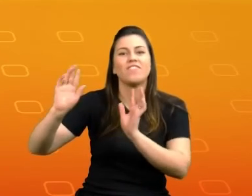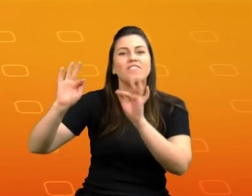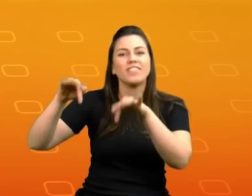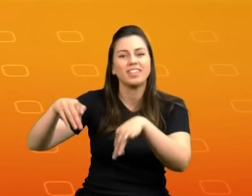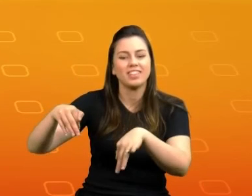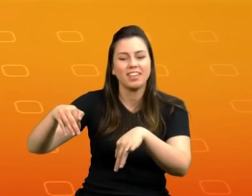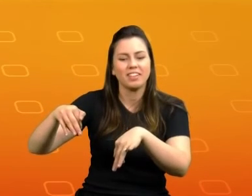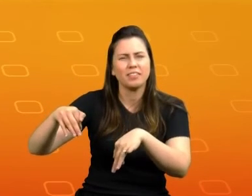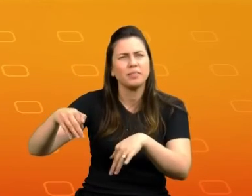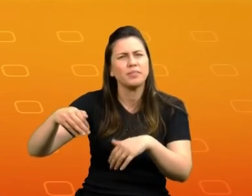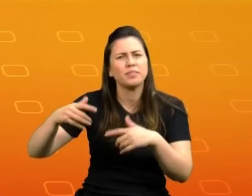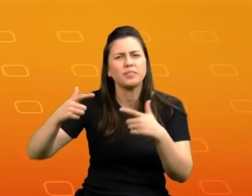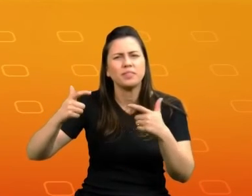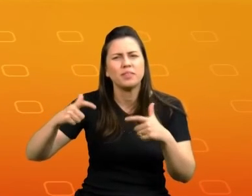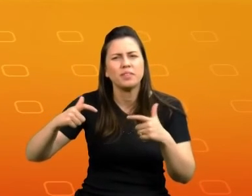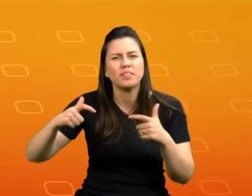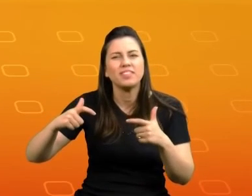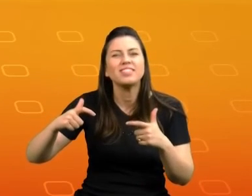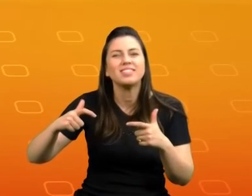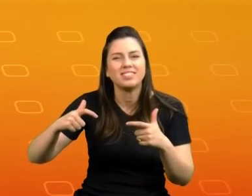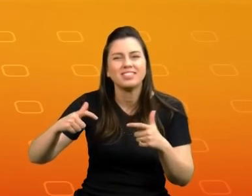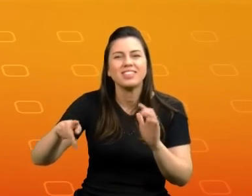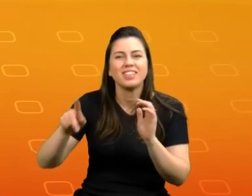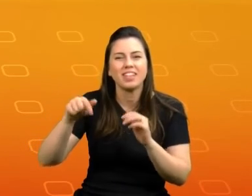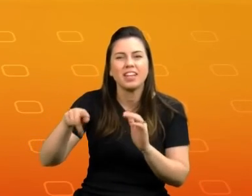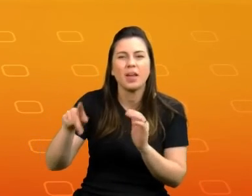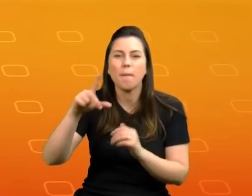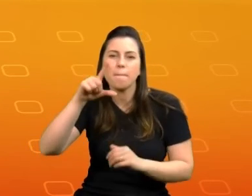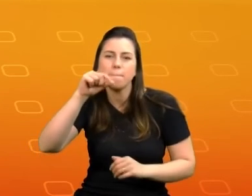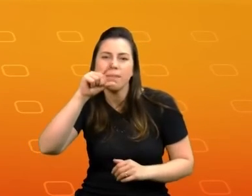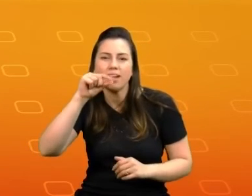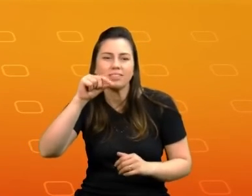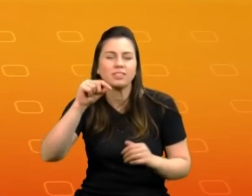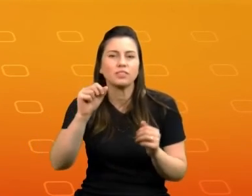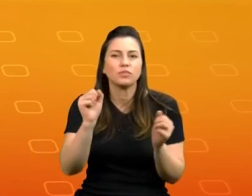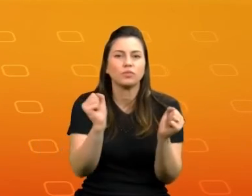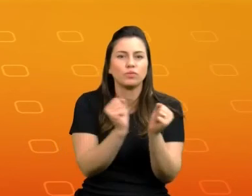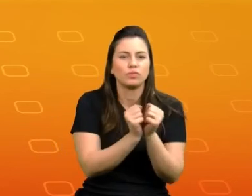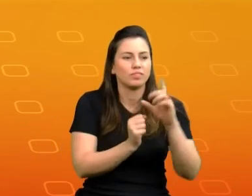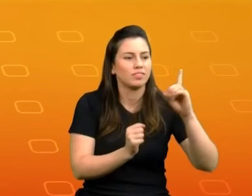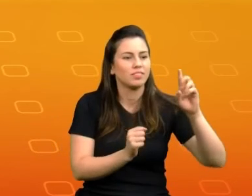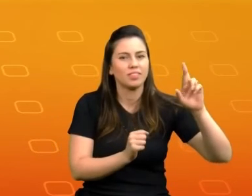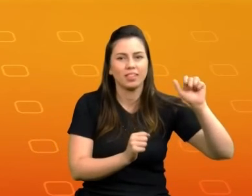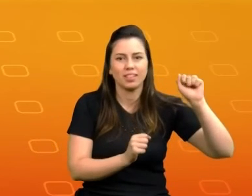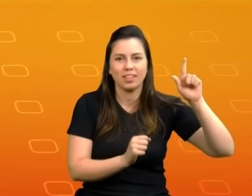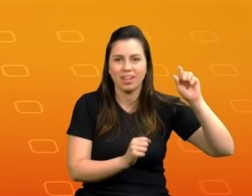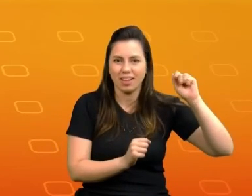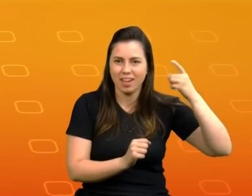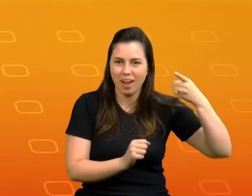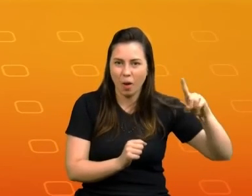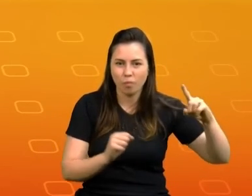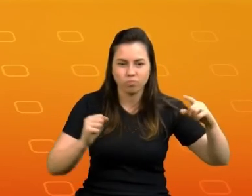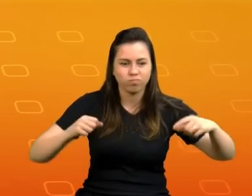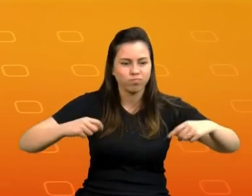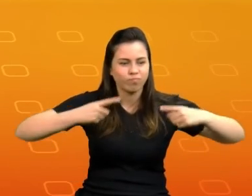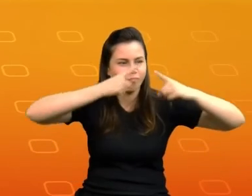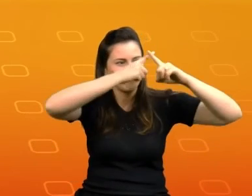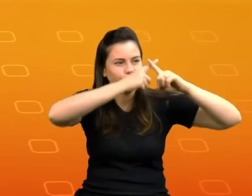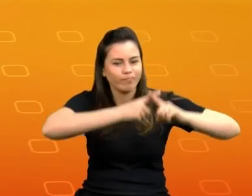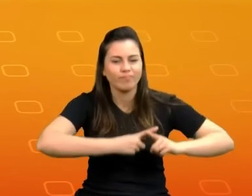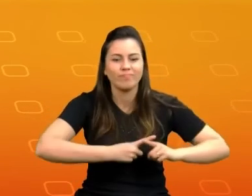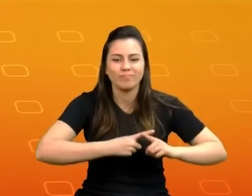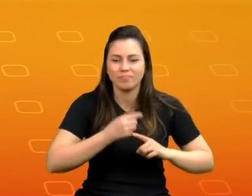foram no passado né com o dragão é estávamos lá dragão E aí deixa eu vou deixar uma coisa né